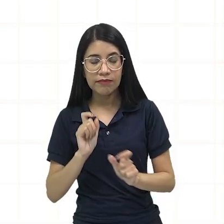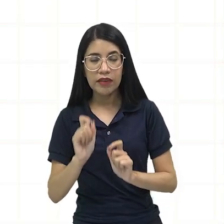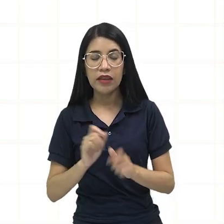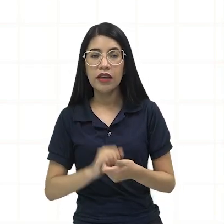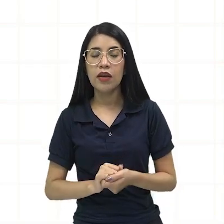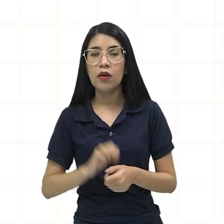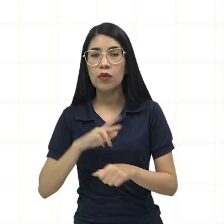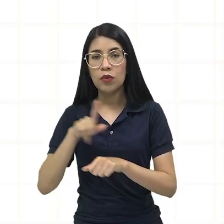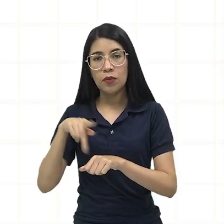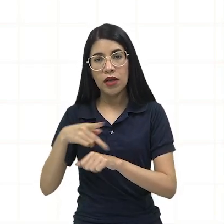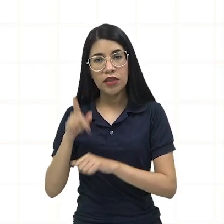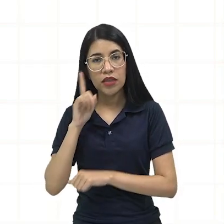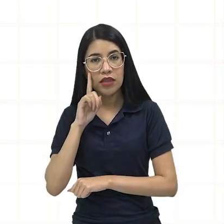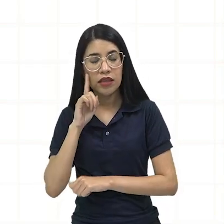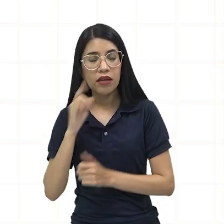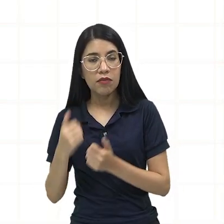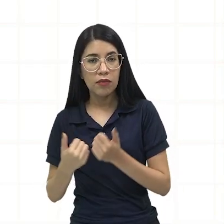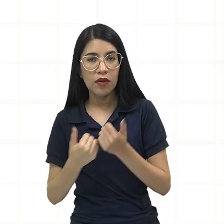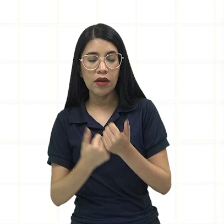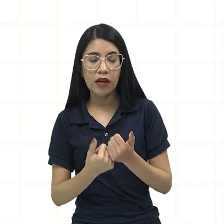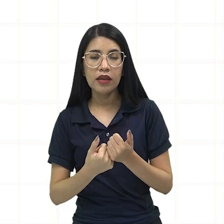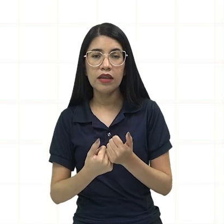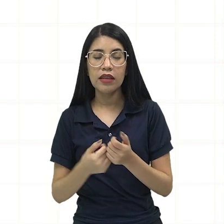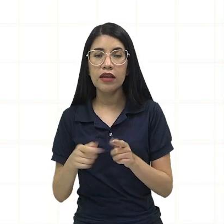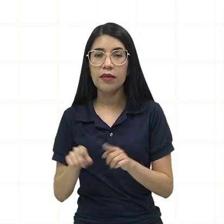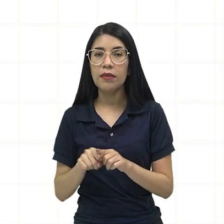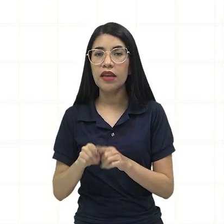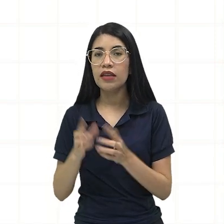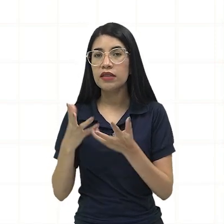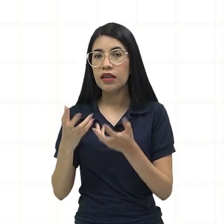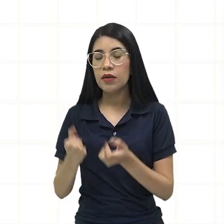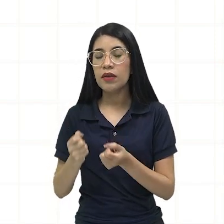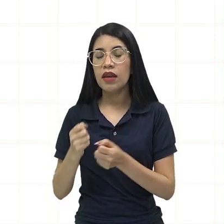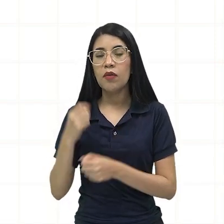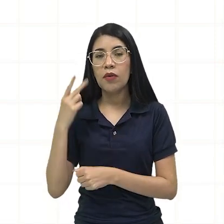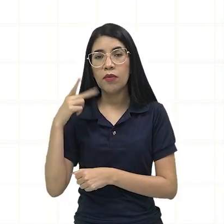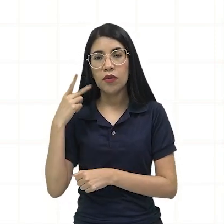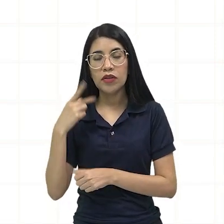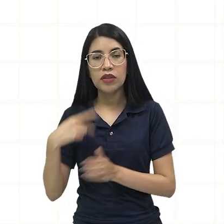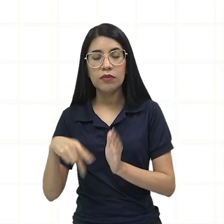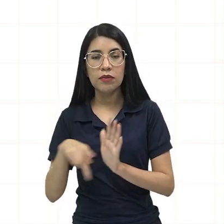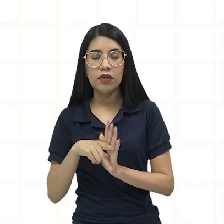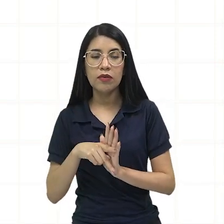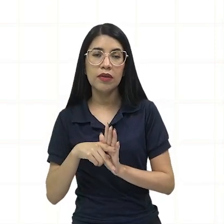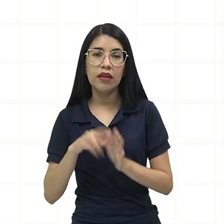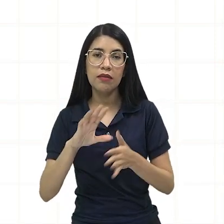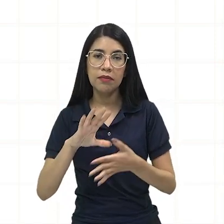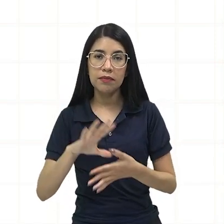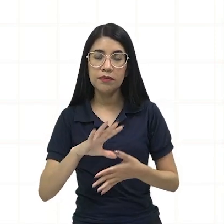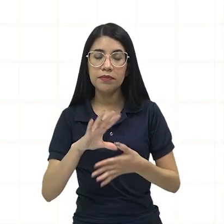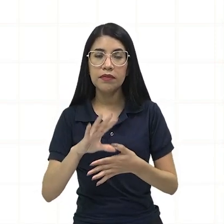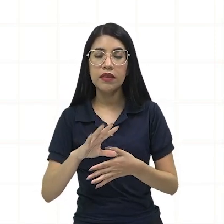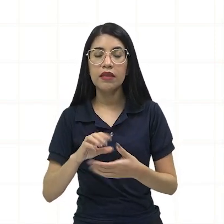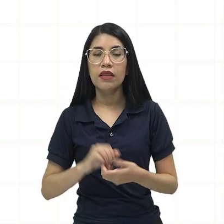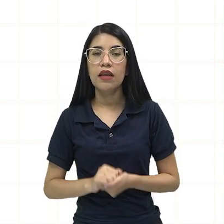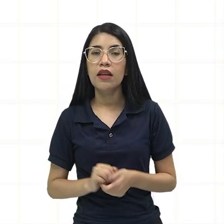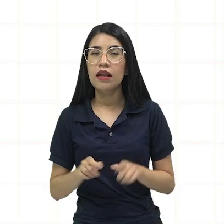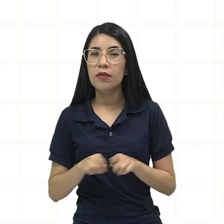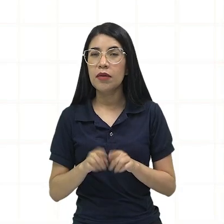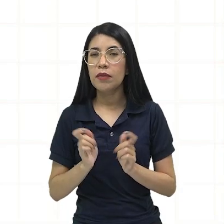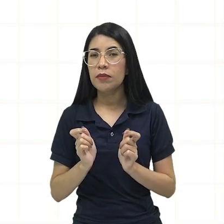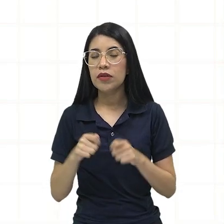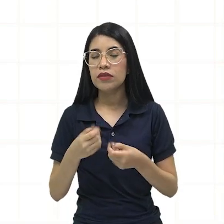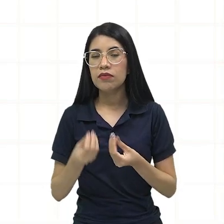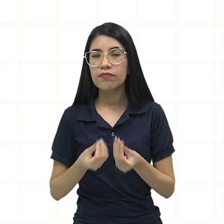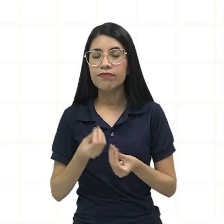próprios Estados Unidos, que adotaram essa política do América para os americanos, a doutrina Monroe, para basicamente